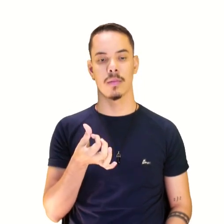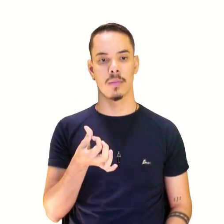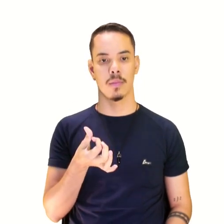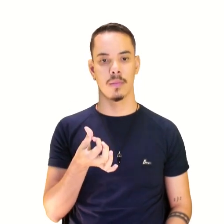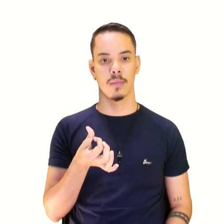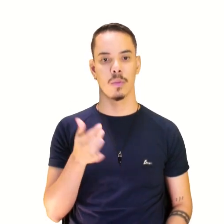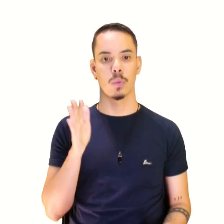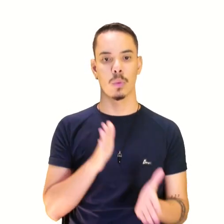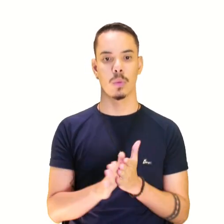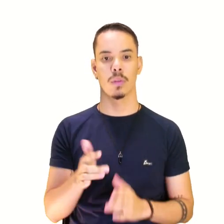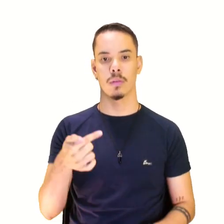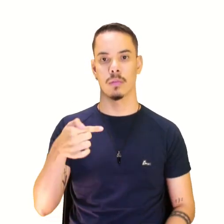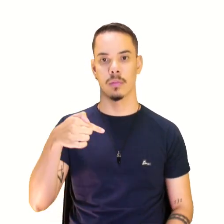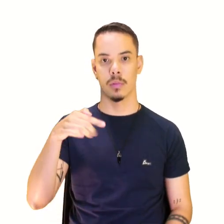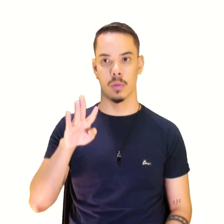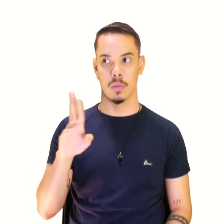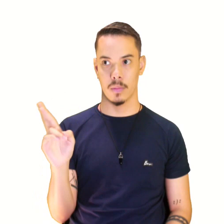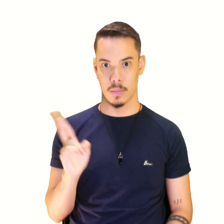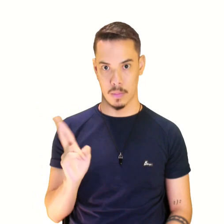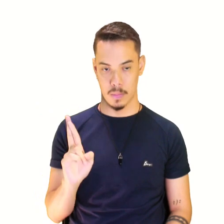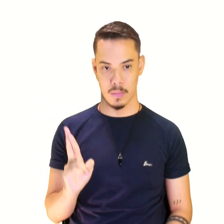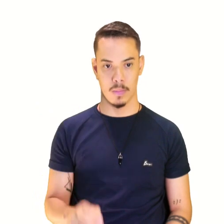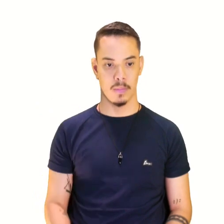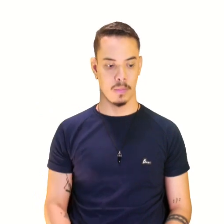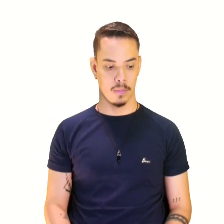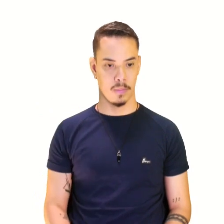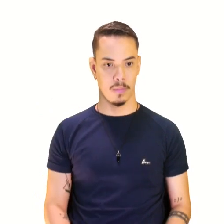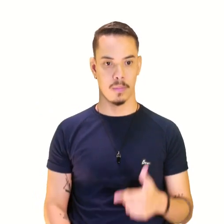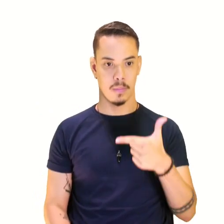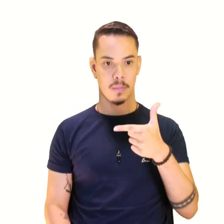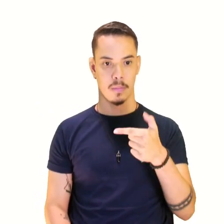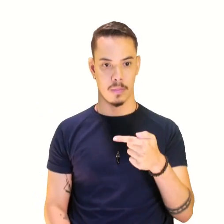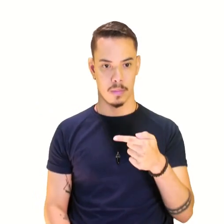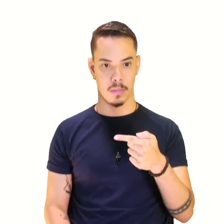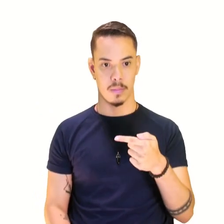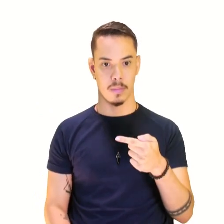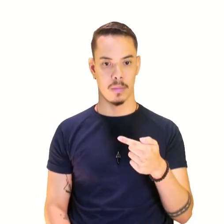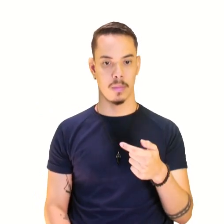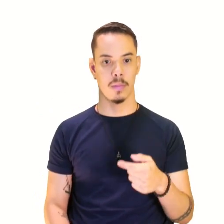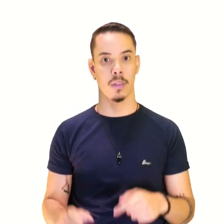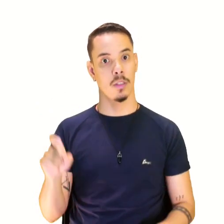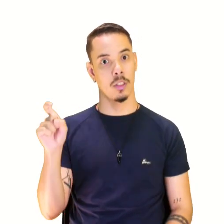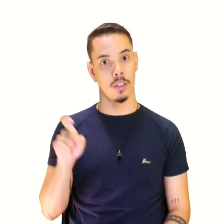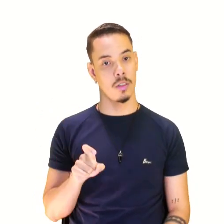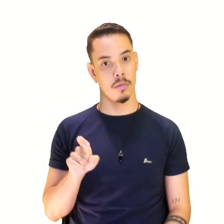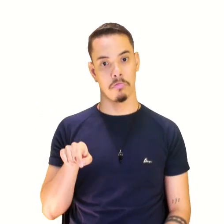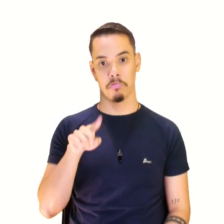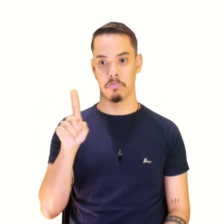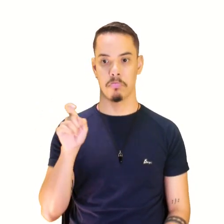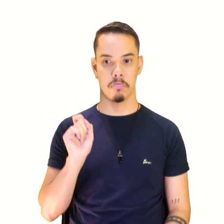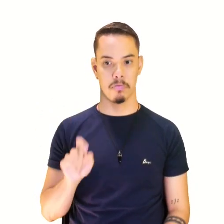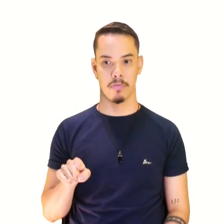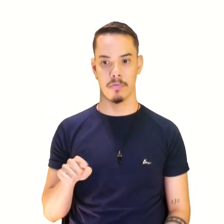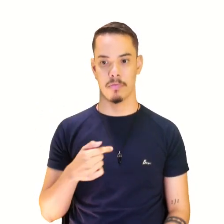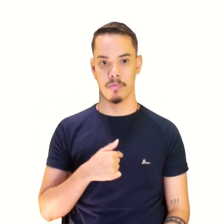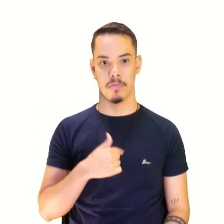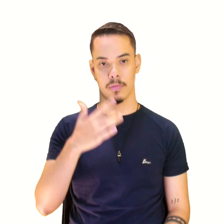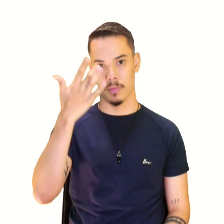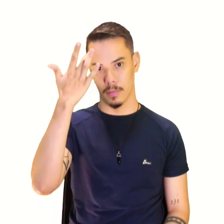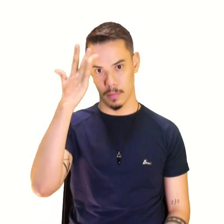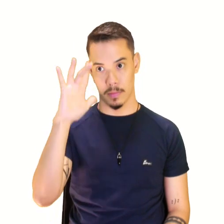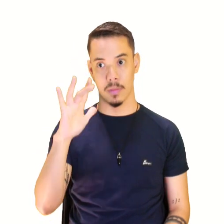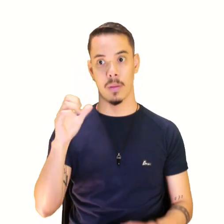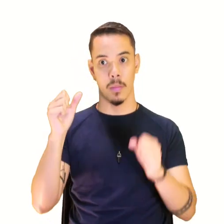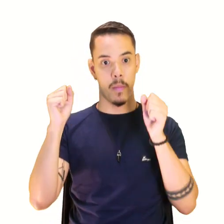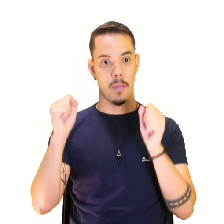R$ 74. Isso. 27 metros vai custar? X reais. Eu não sei. Posso montar aqui do